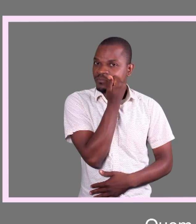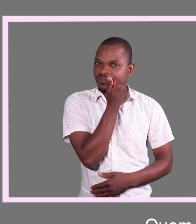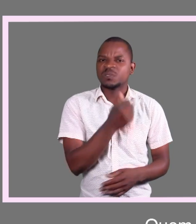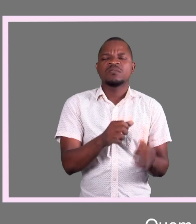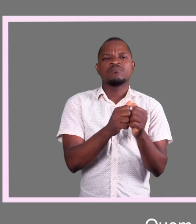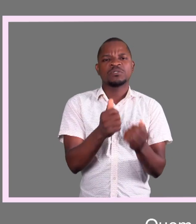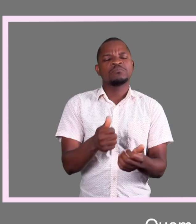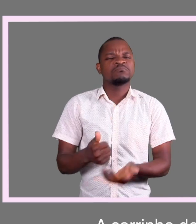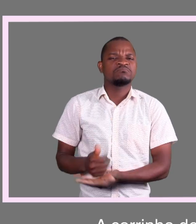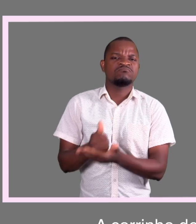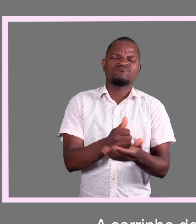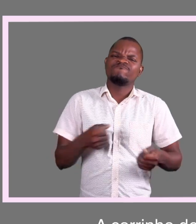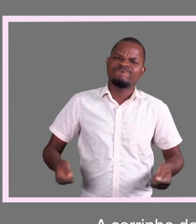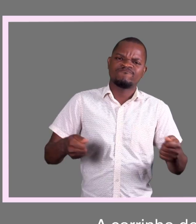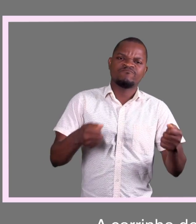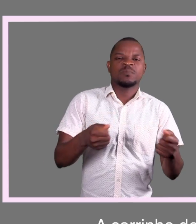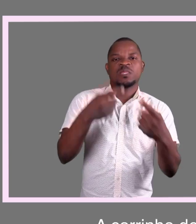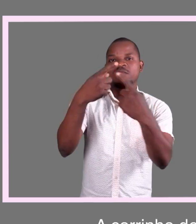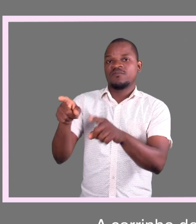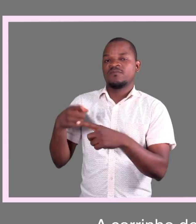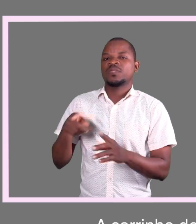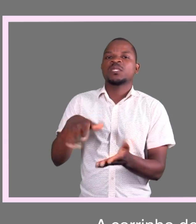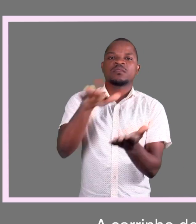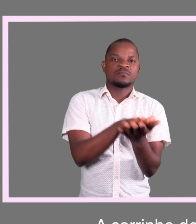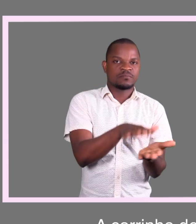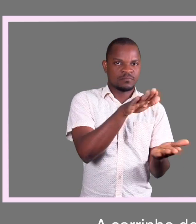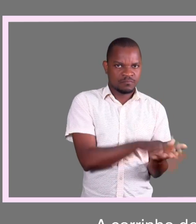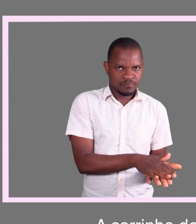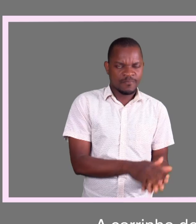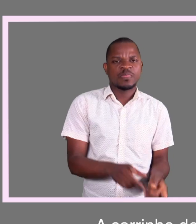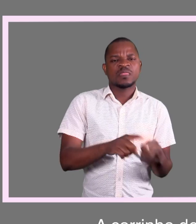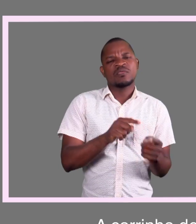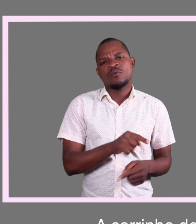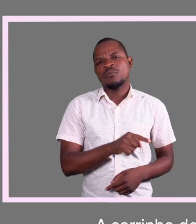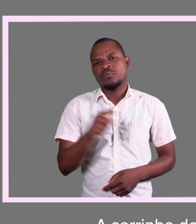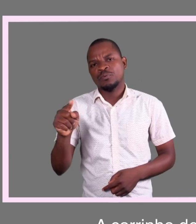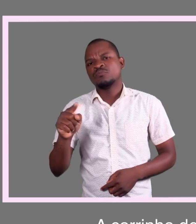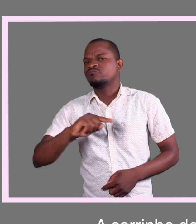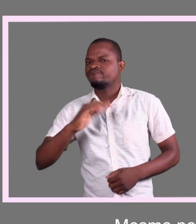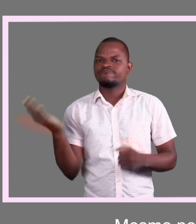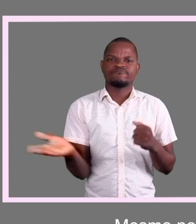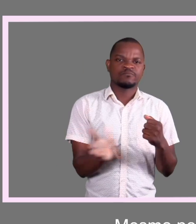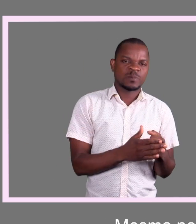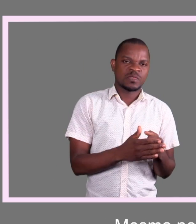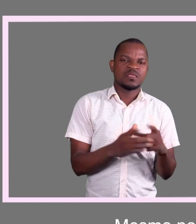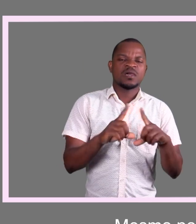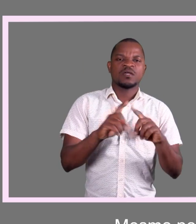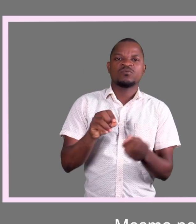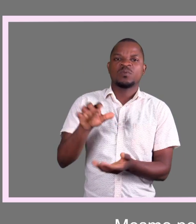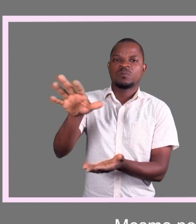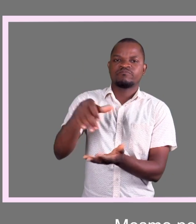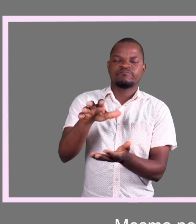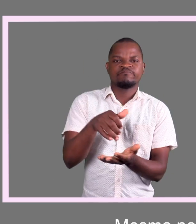meu sobrinho. A carrinha de mão ajuda a ir a qualquer lugar, mesmo para